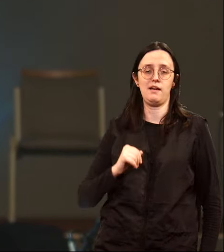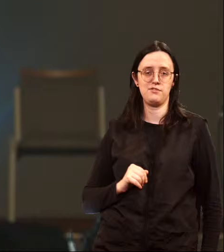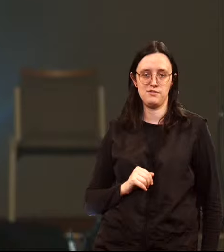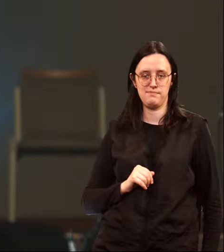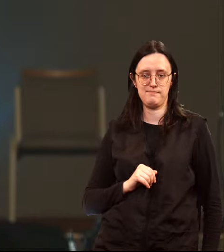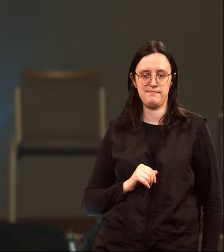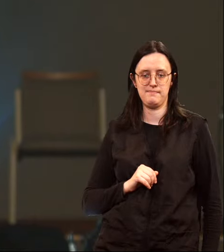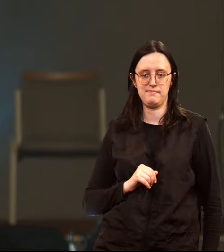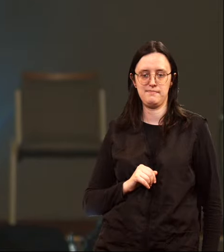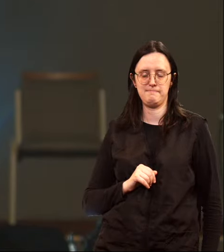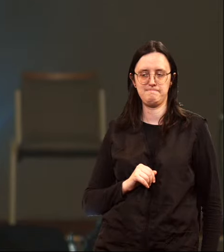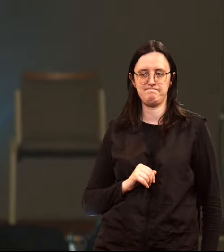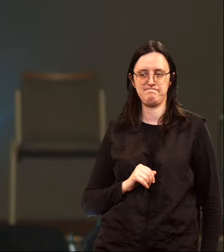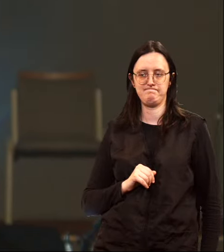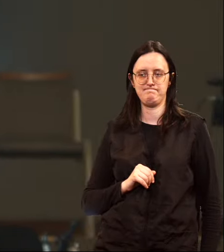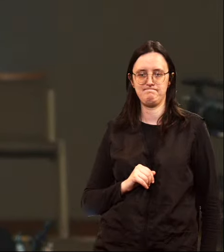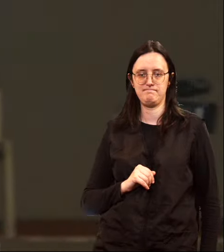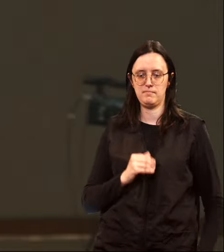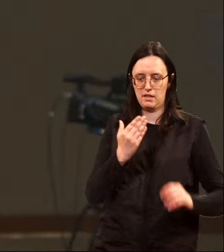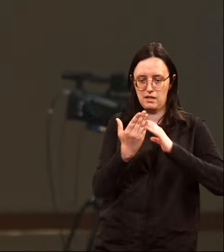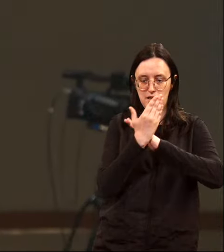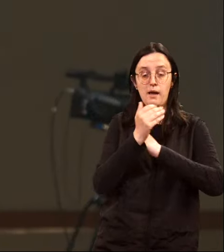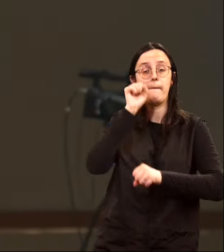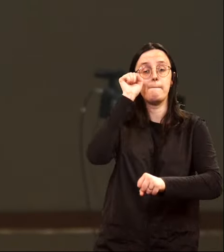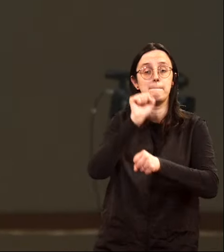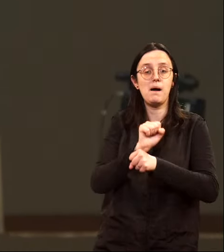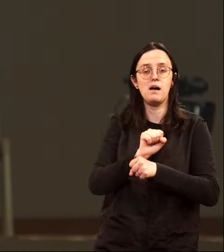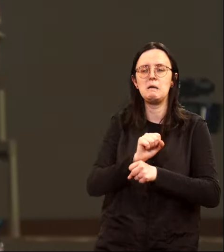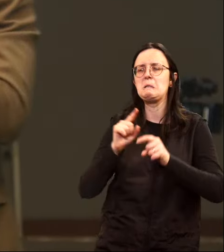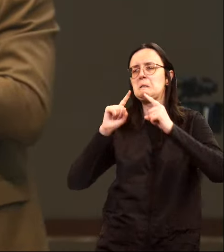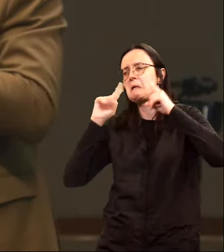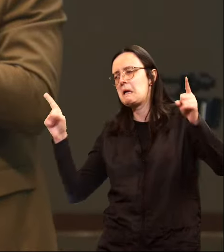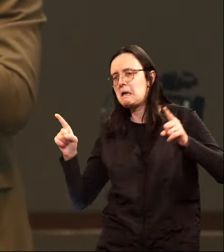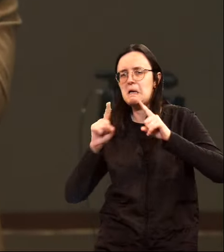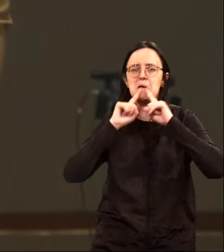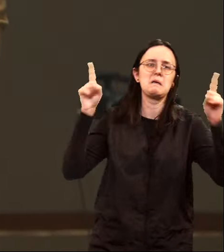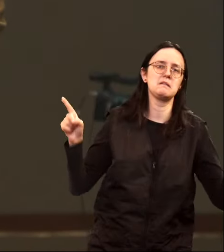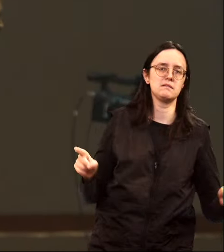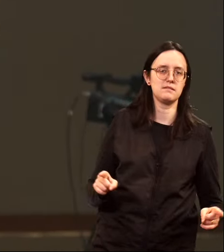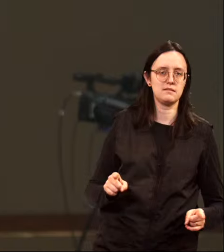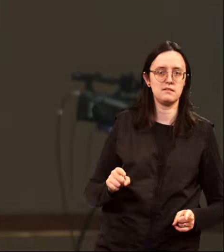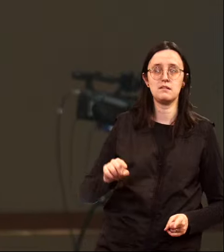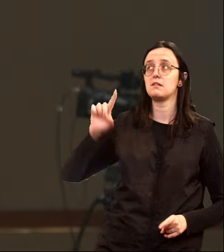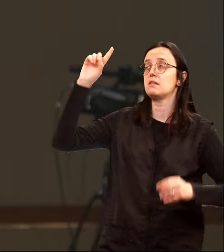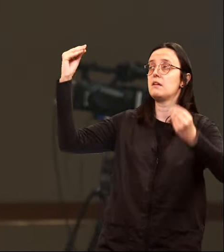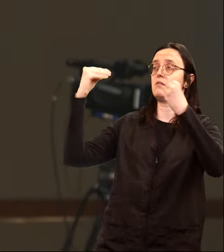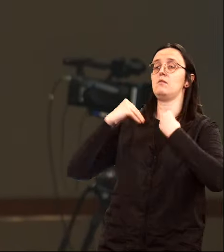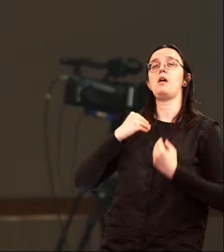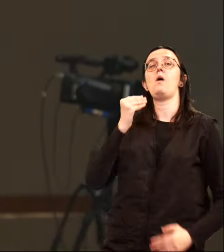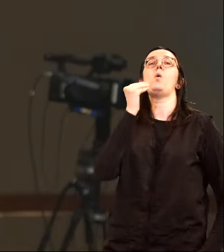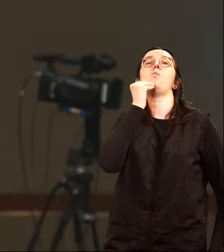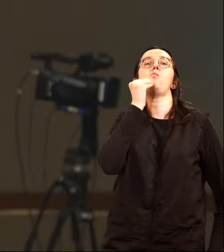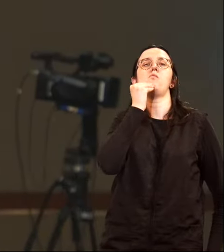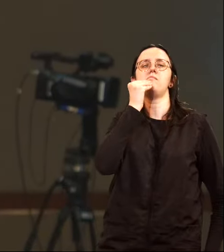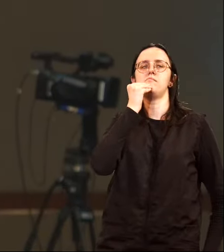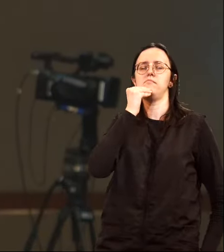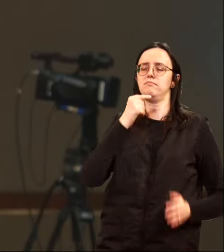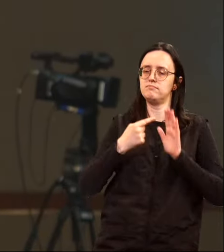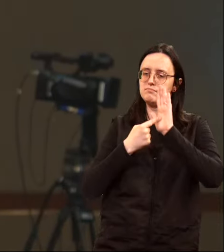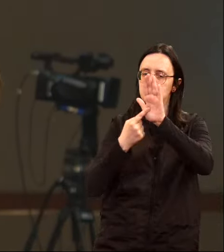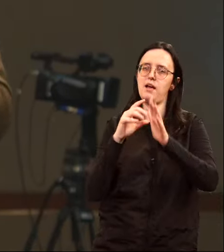oportunidade. Isso me ajudou a parar de praguejar. Qual é a oportunidade que Deus está me dando de revelar a Ele o seu